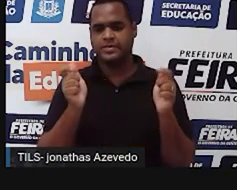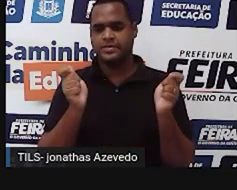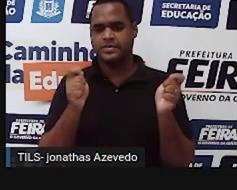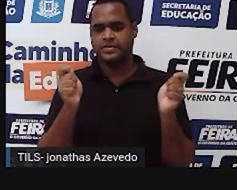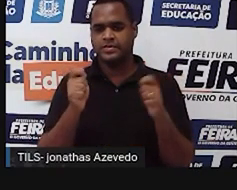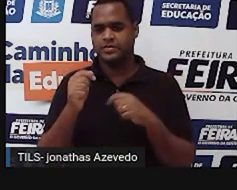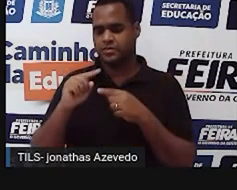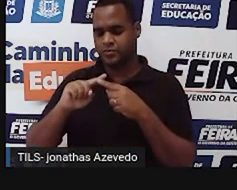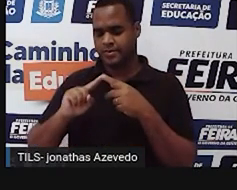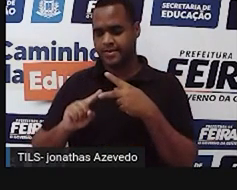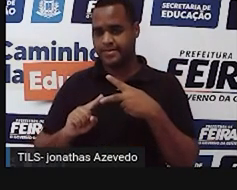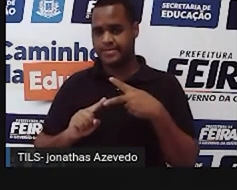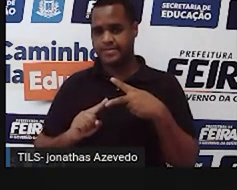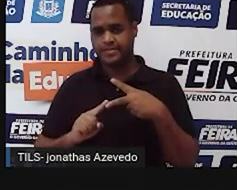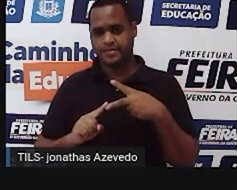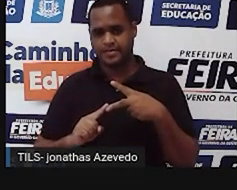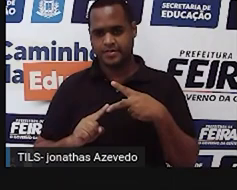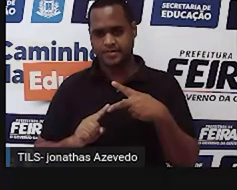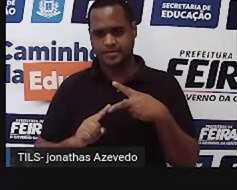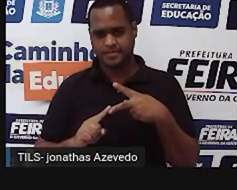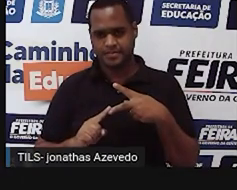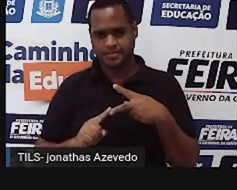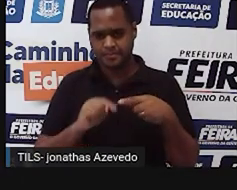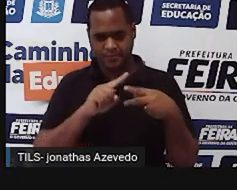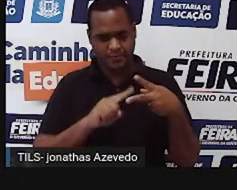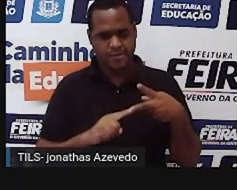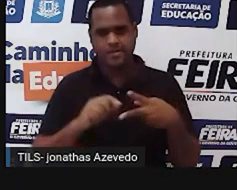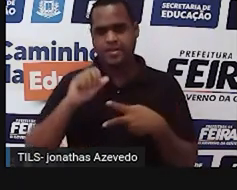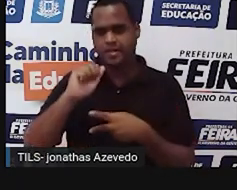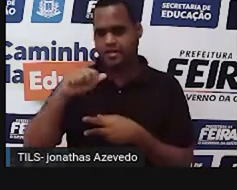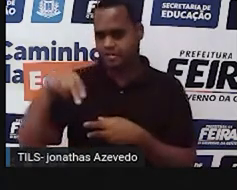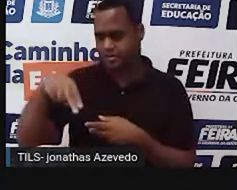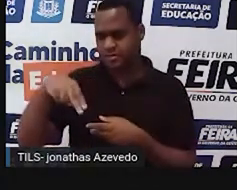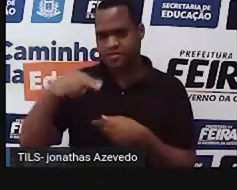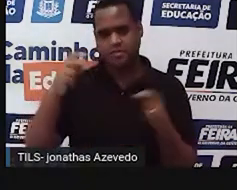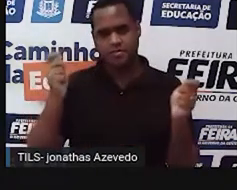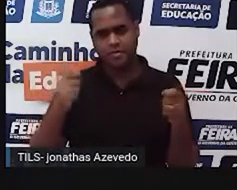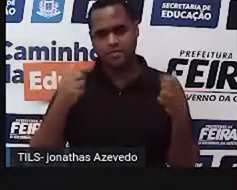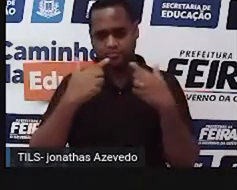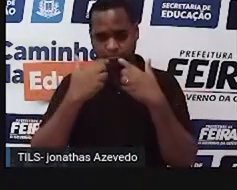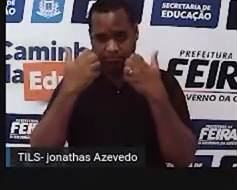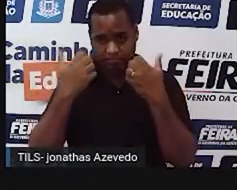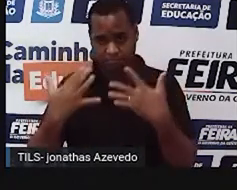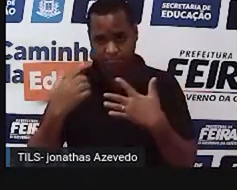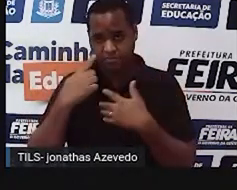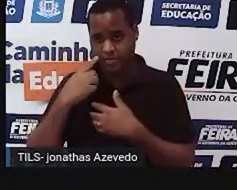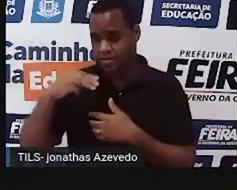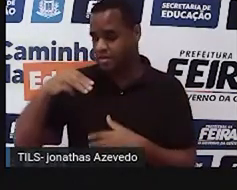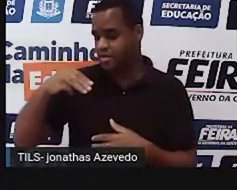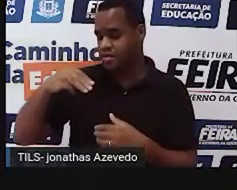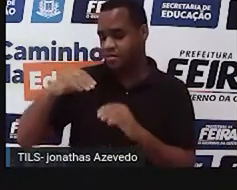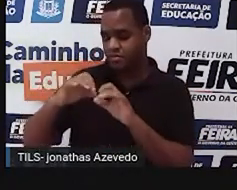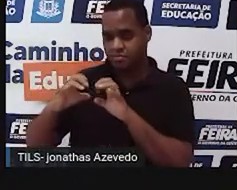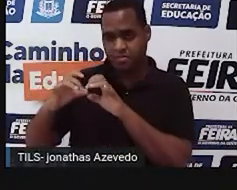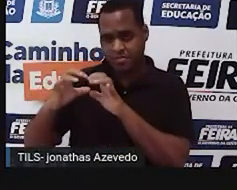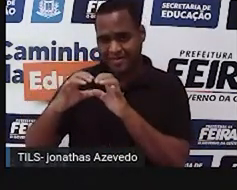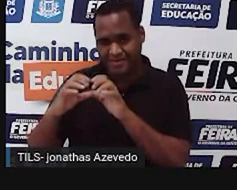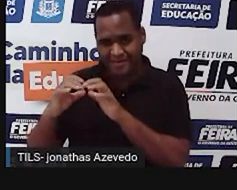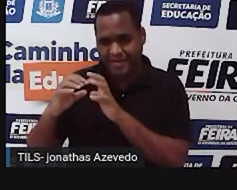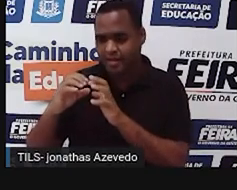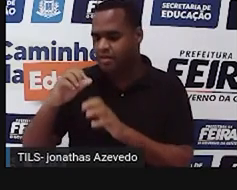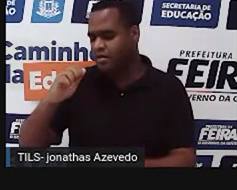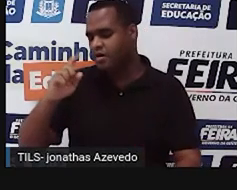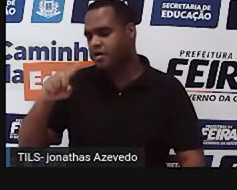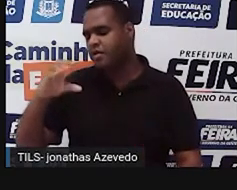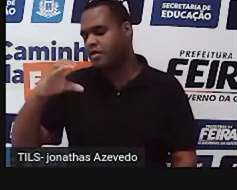quando a gente fala que os dois são ácidos nucleicos, isso quer dizer que eles são moléculas que têm um caráter ácido. E